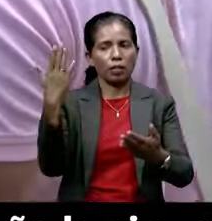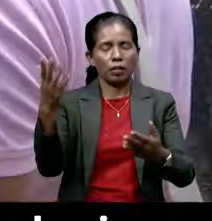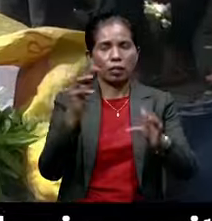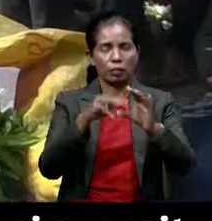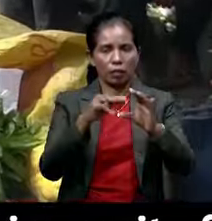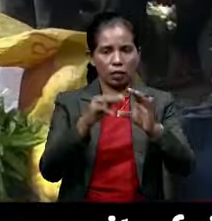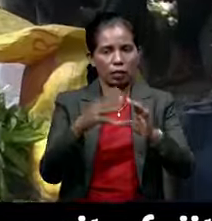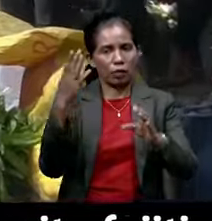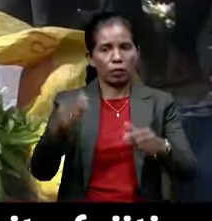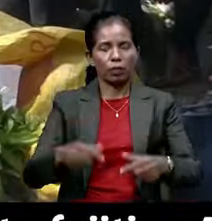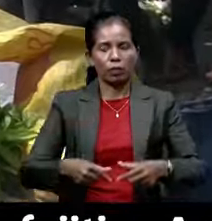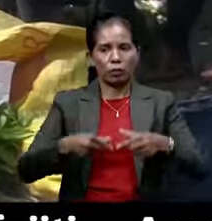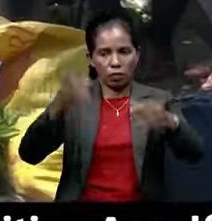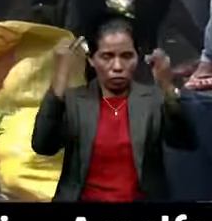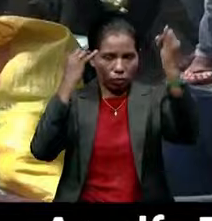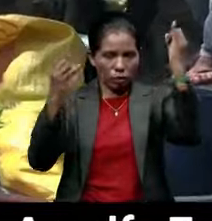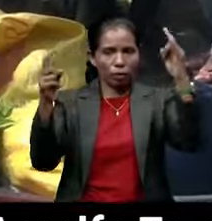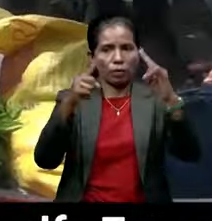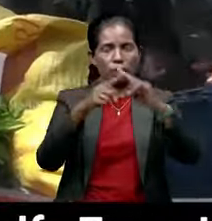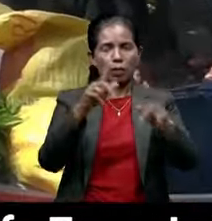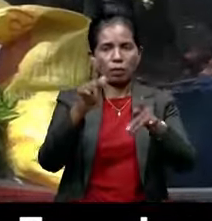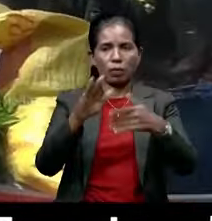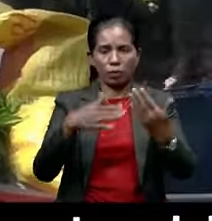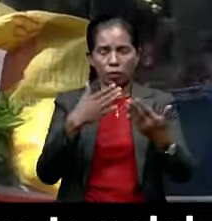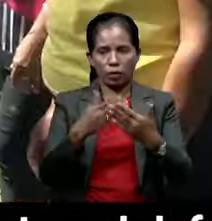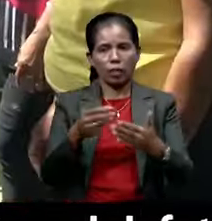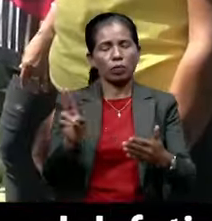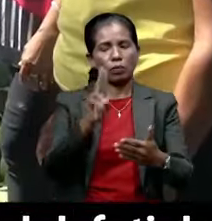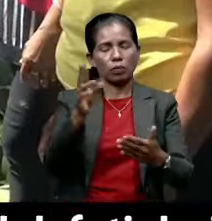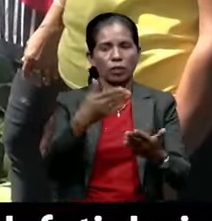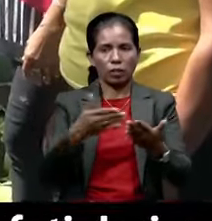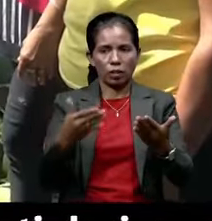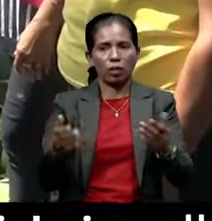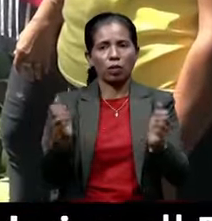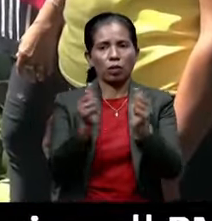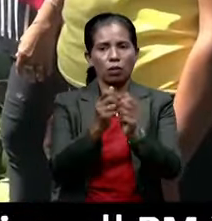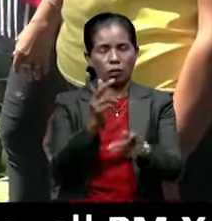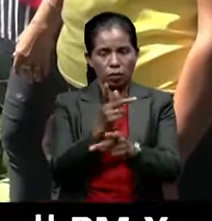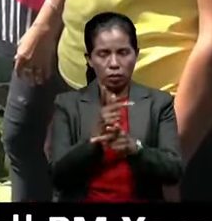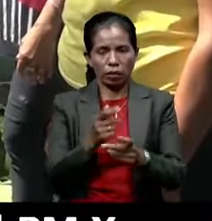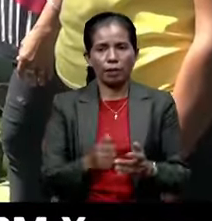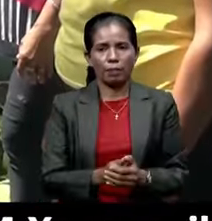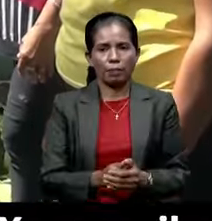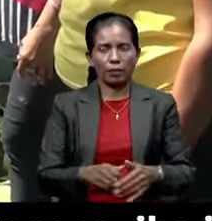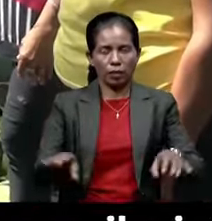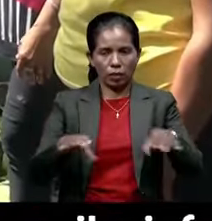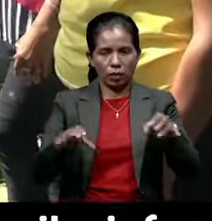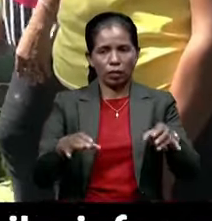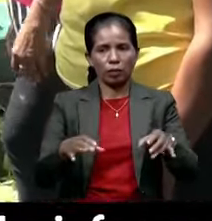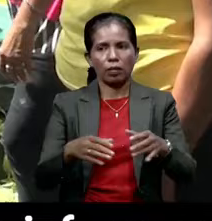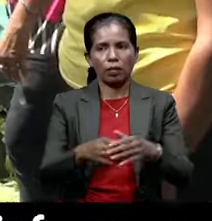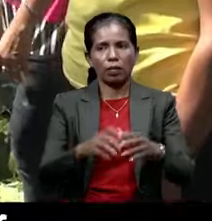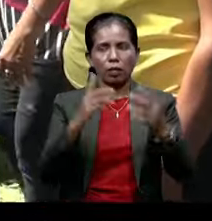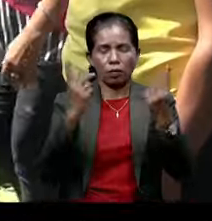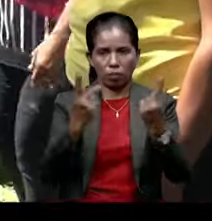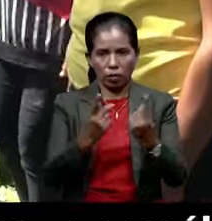mercado laran no formos informação balon para vendedor cira a tu usa facilidade hirakne ho cuidado. Serviço balon neve maka usi